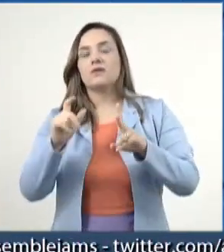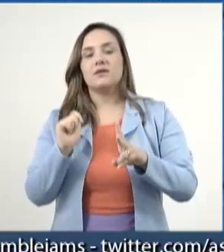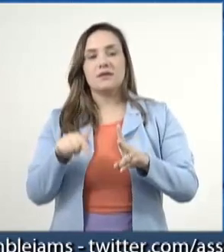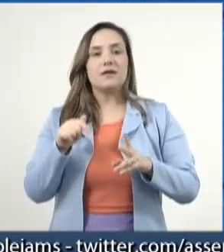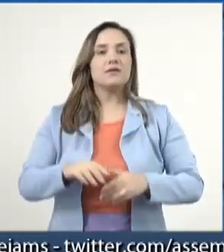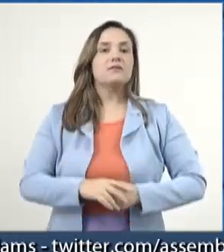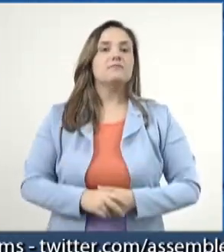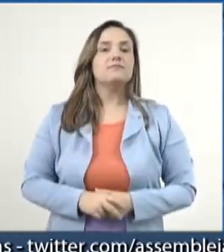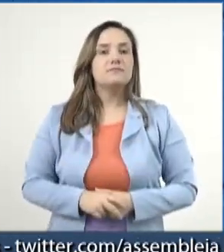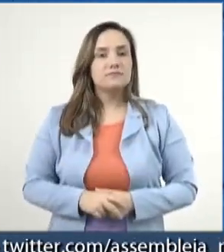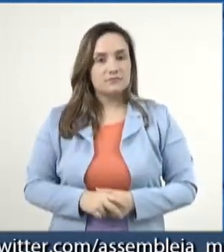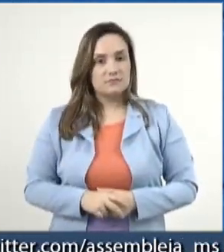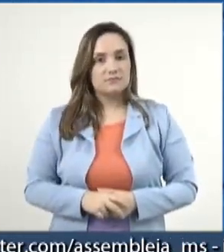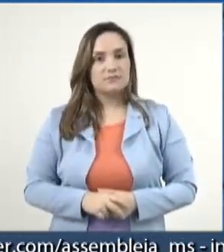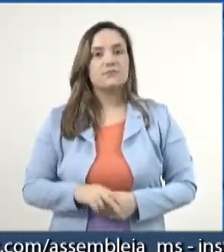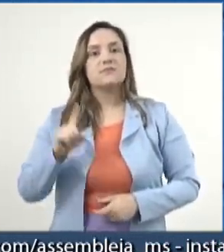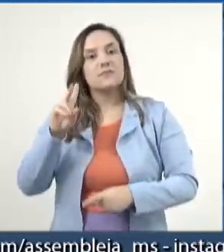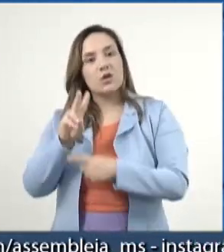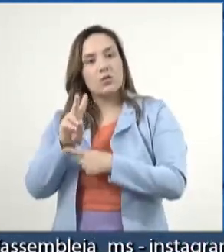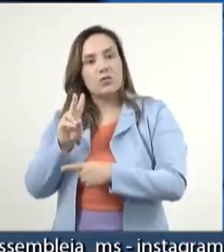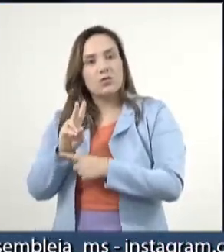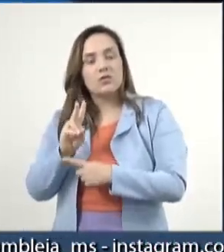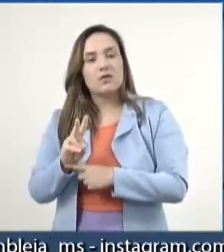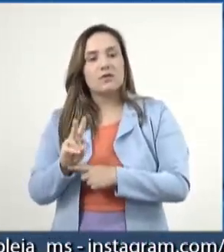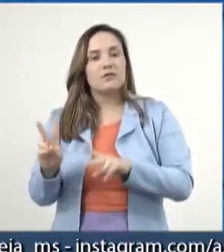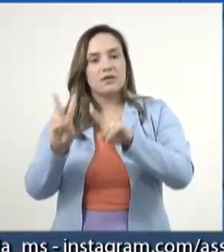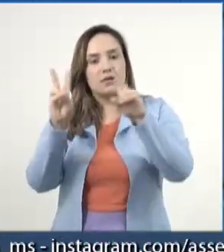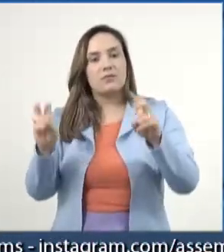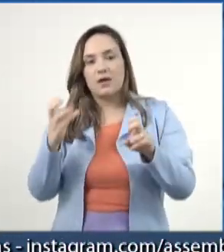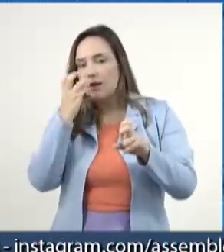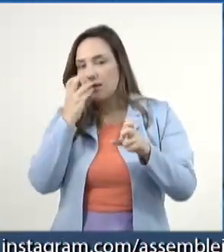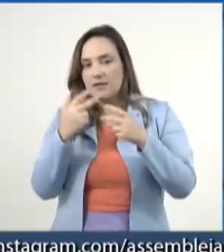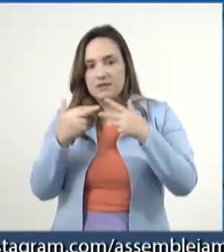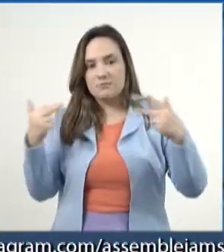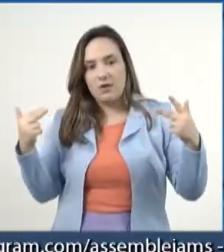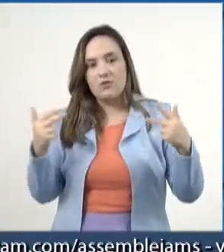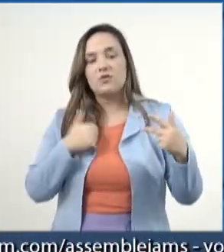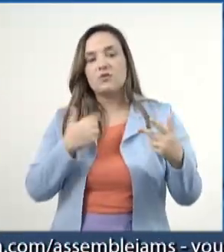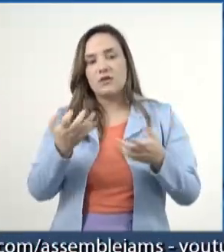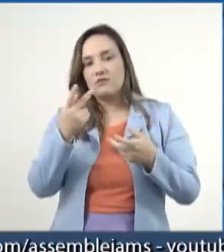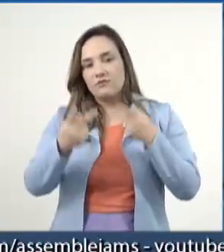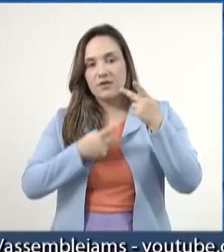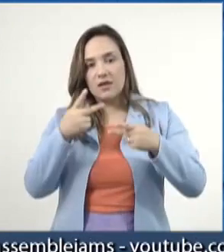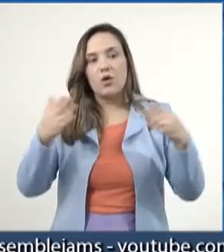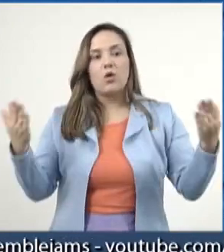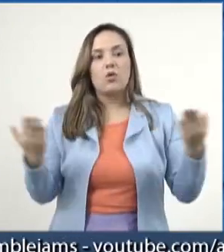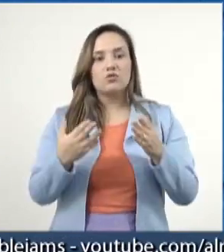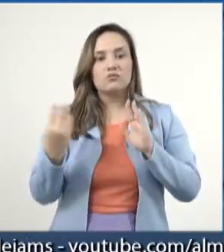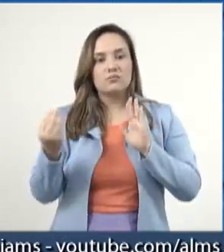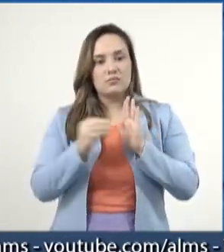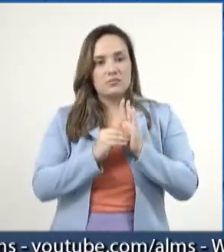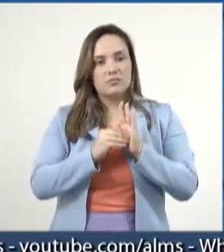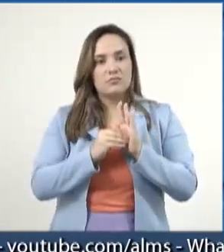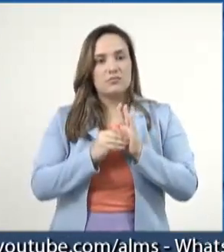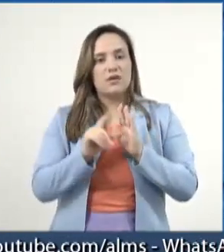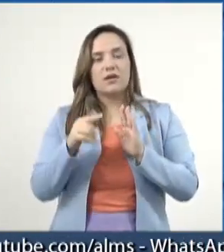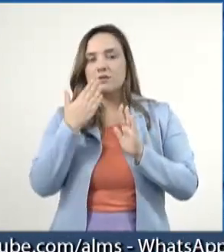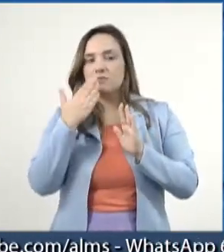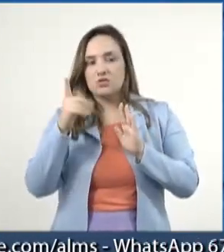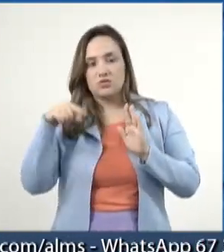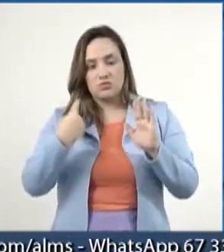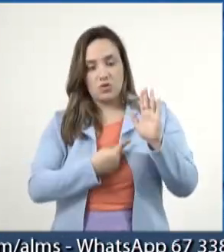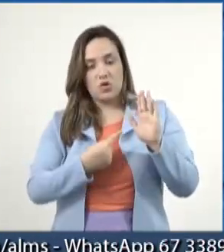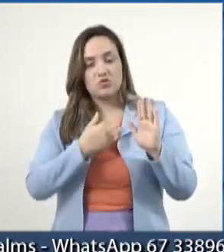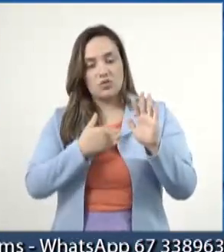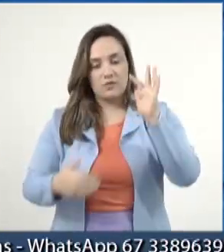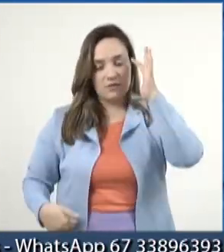Secretaria de Governo, é a pauta da proteção à causa animal. E por que eu estou falando desse assunto? Hoje foi publicado, e foi até um pedido que nós fizemos